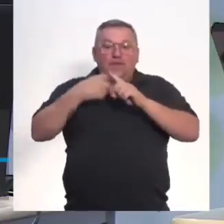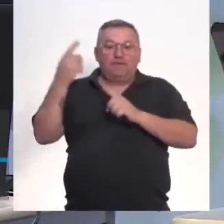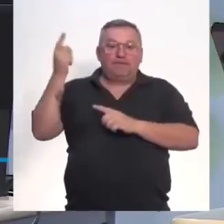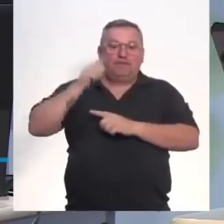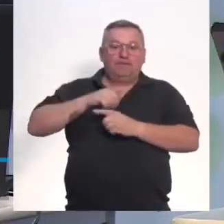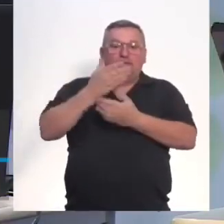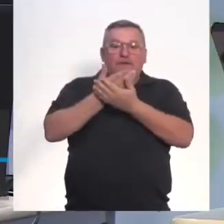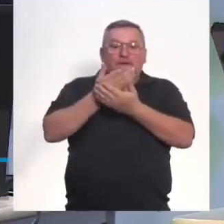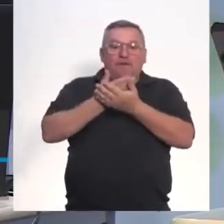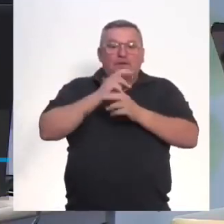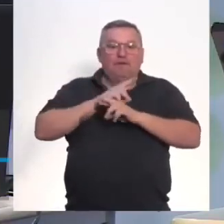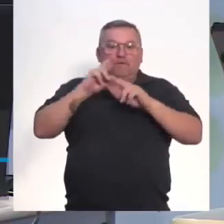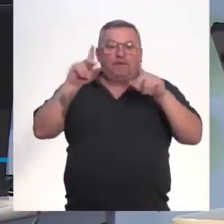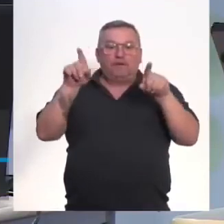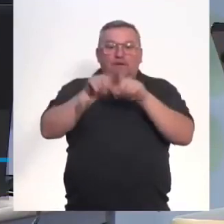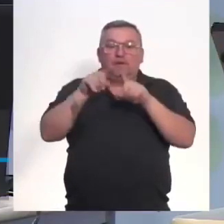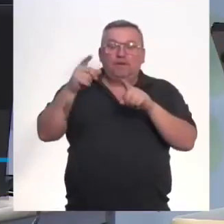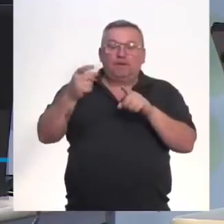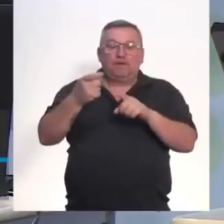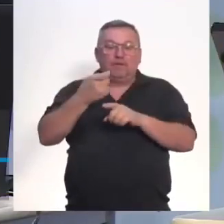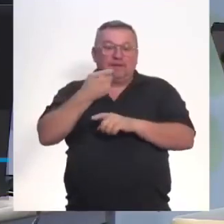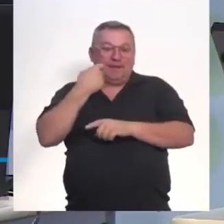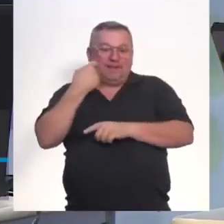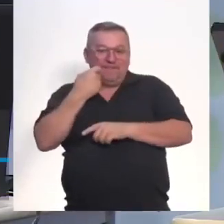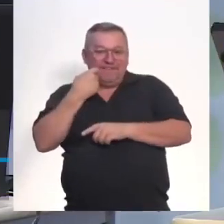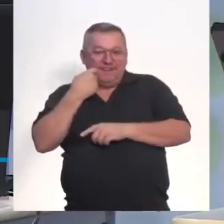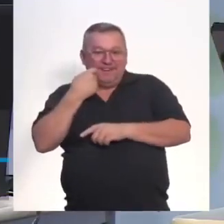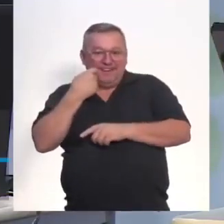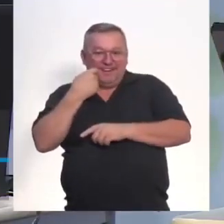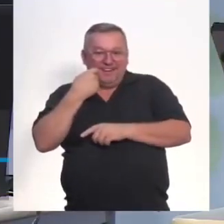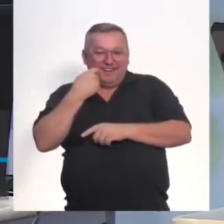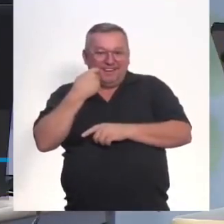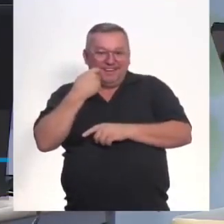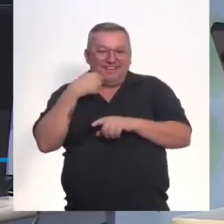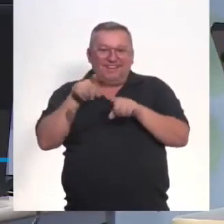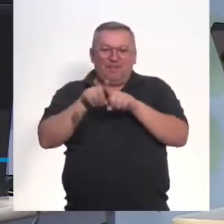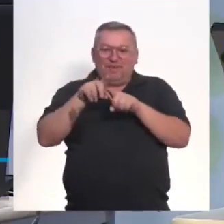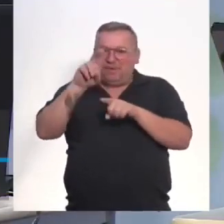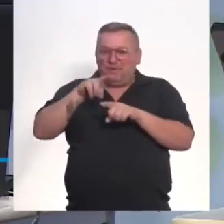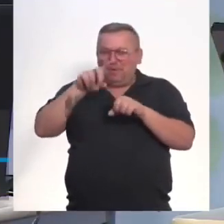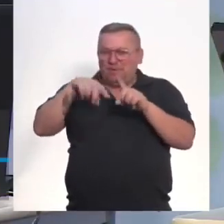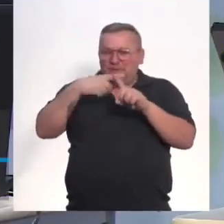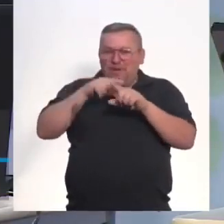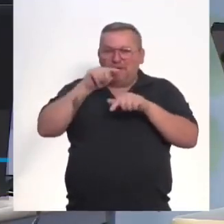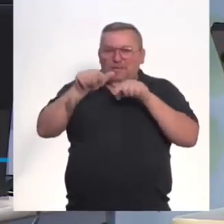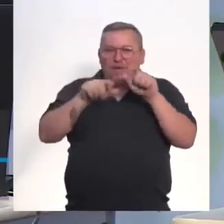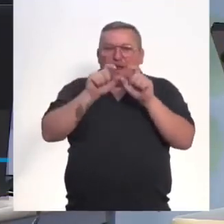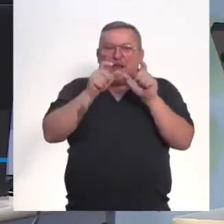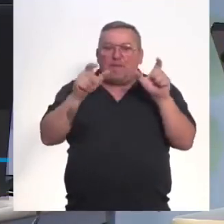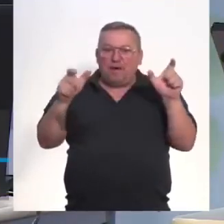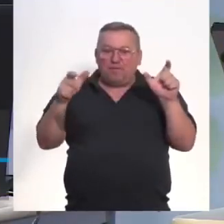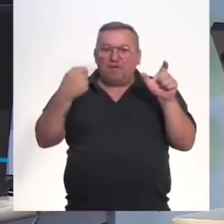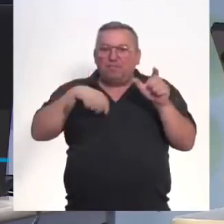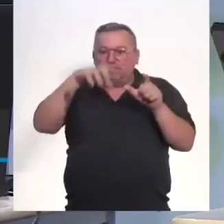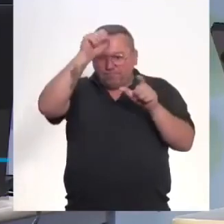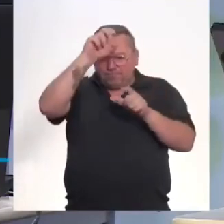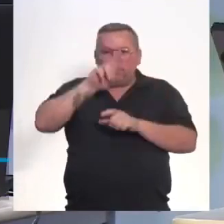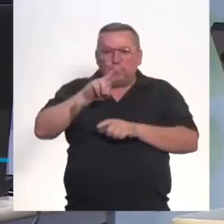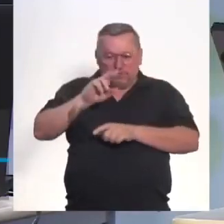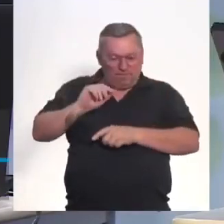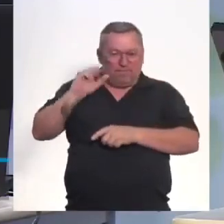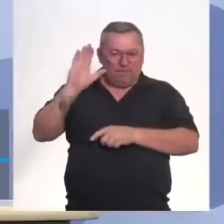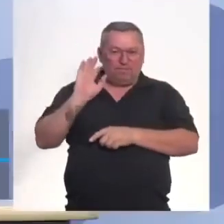aula diferente, uma sexta-feira aí. E fora que, assim, nunca é demais trabalhar gramática, eu acho que a gente está precisando aplicar um pouco